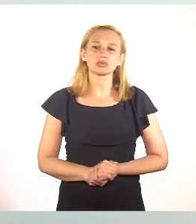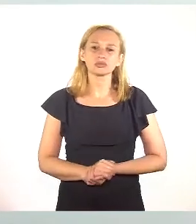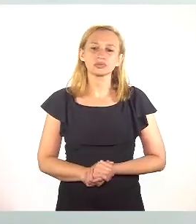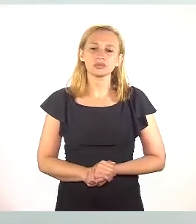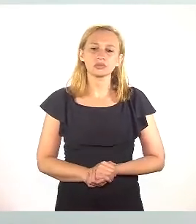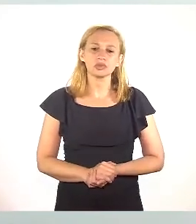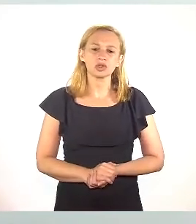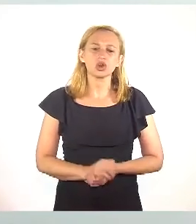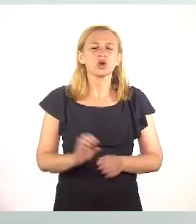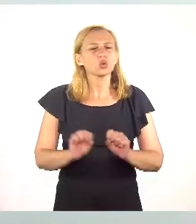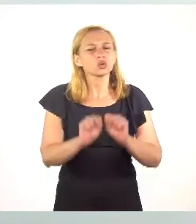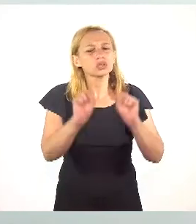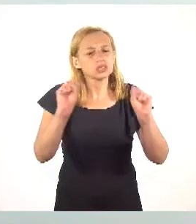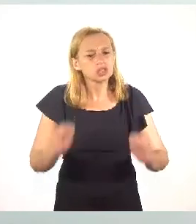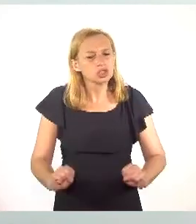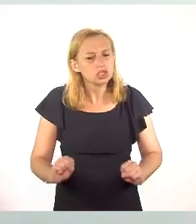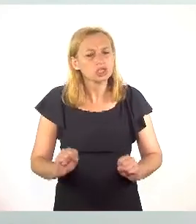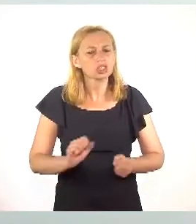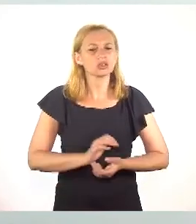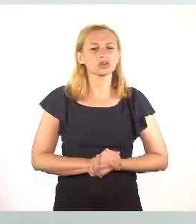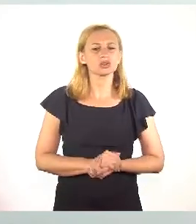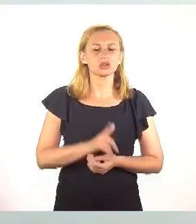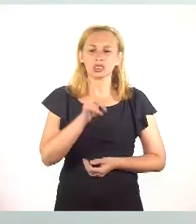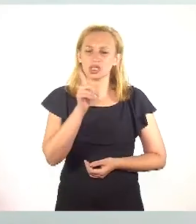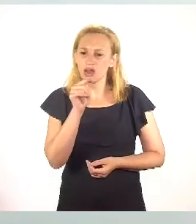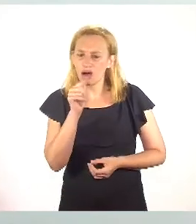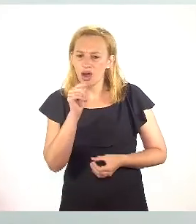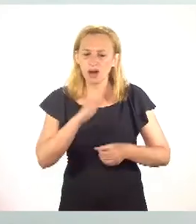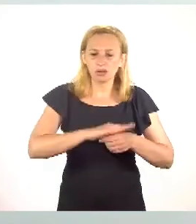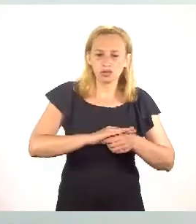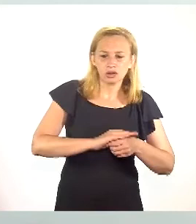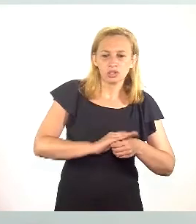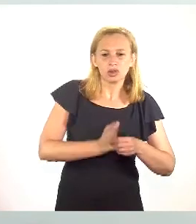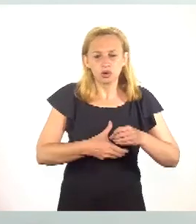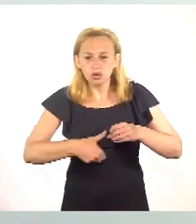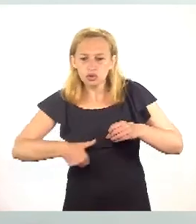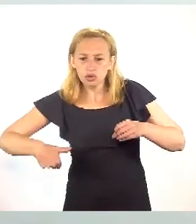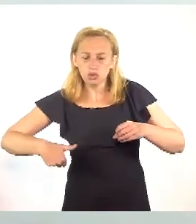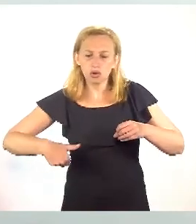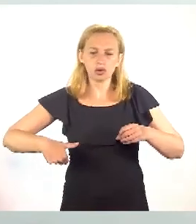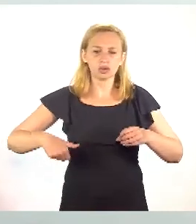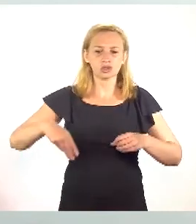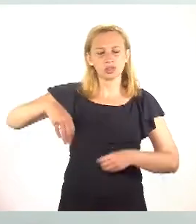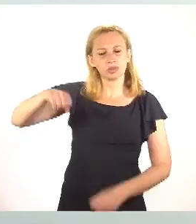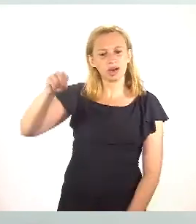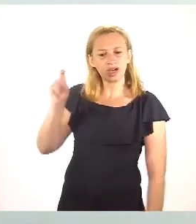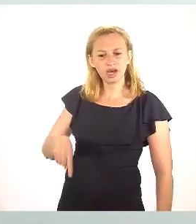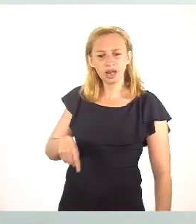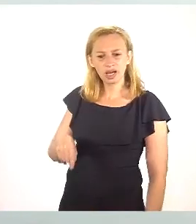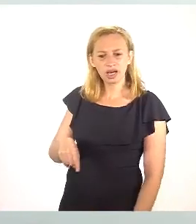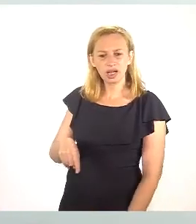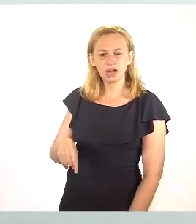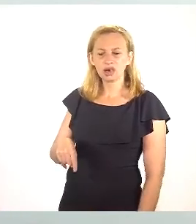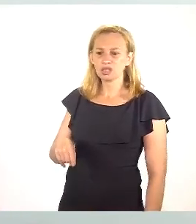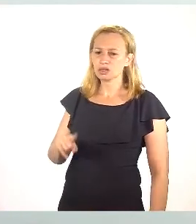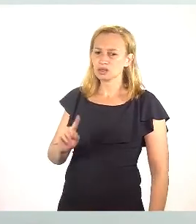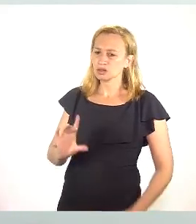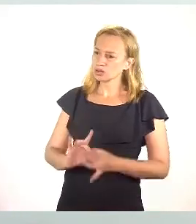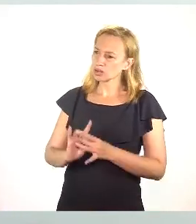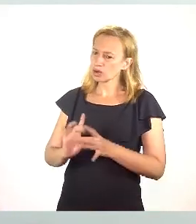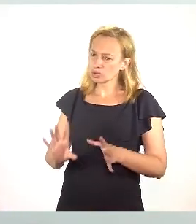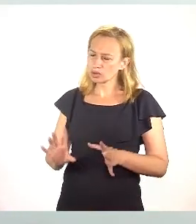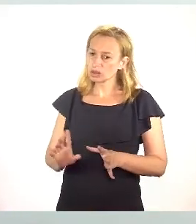O sistema de água e esgoto de Macaé era um sistema autônomo, não estava